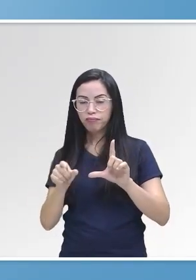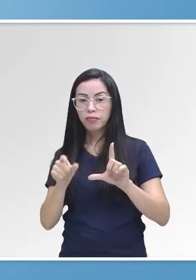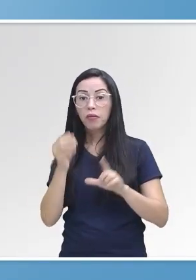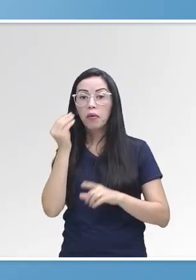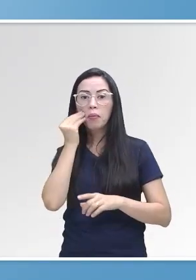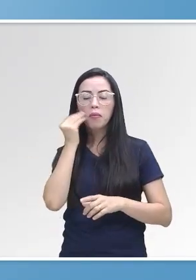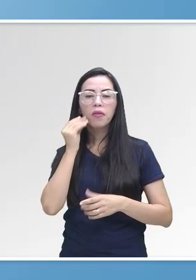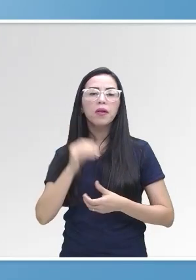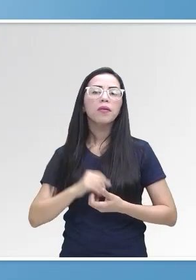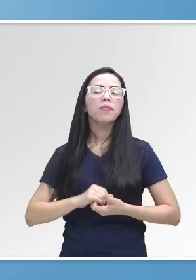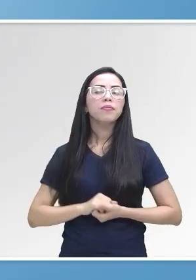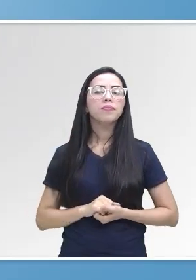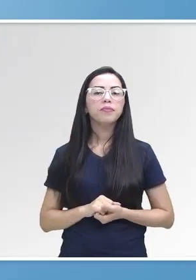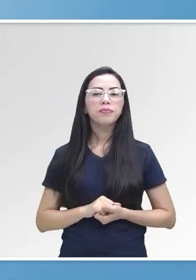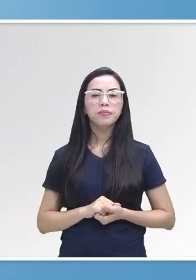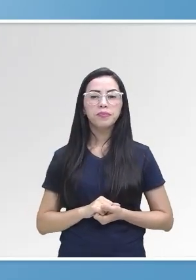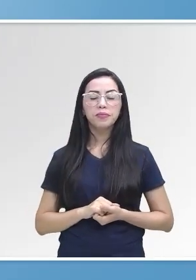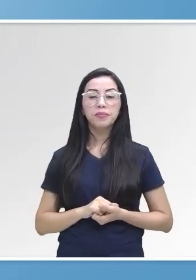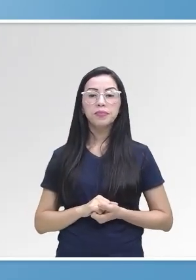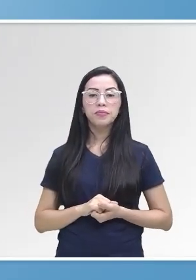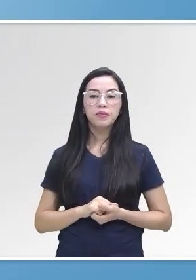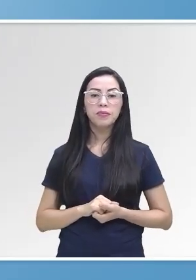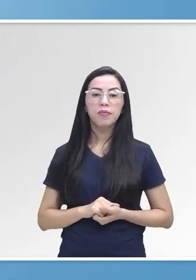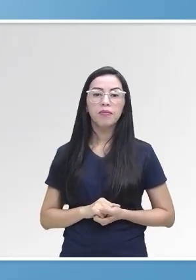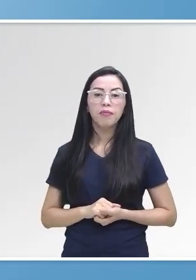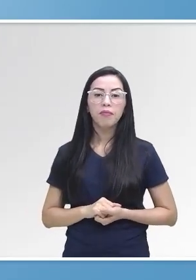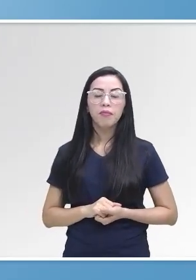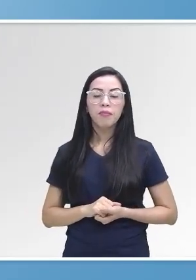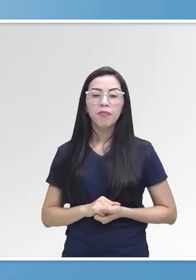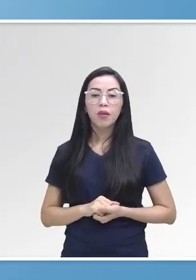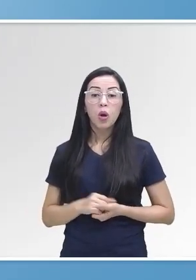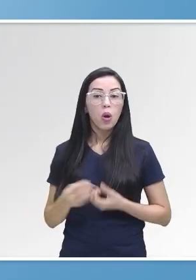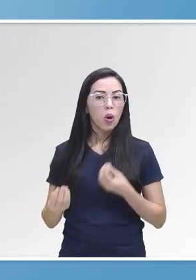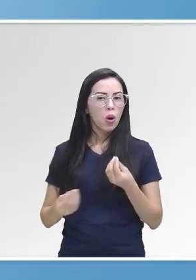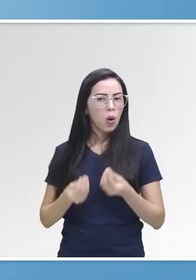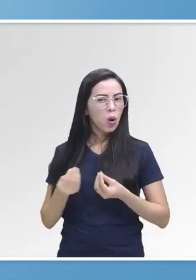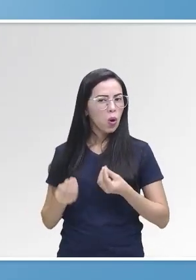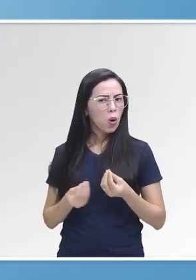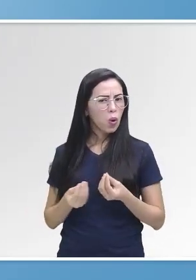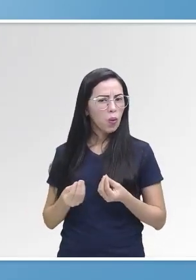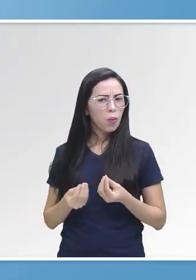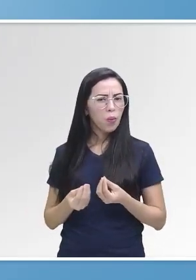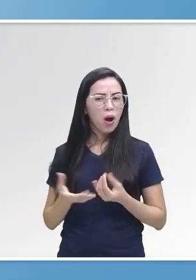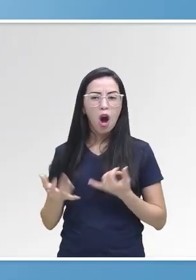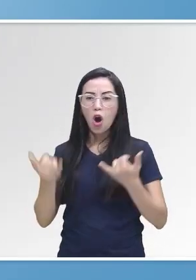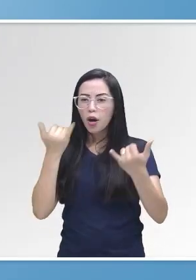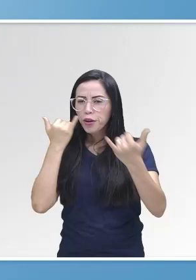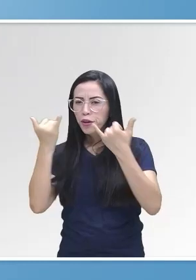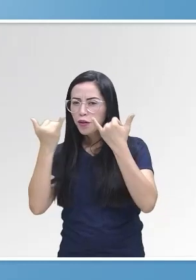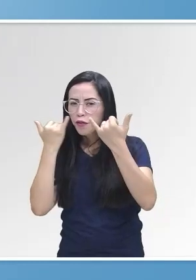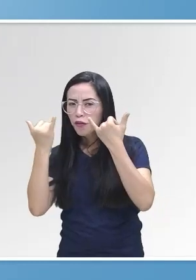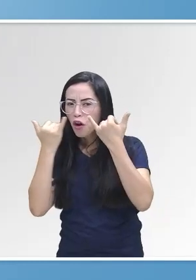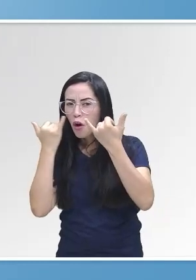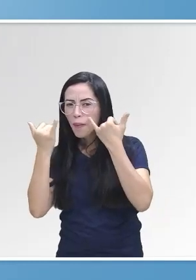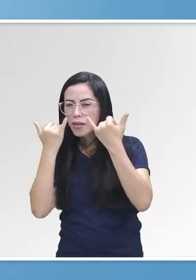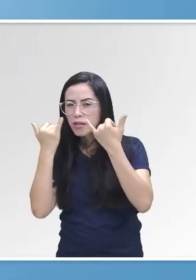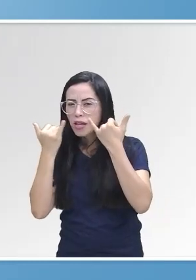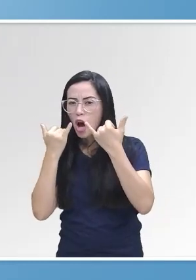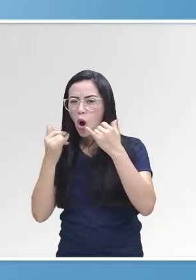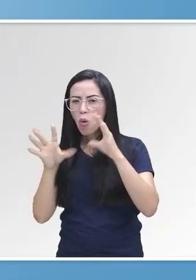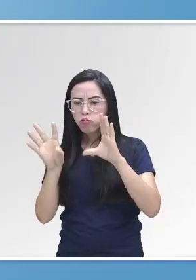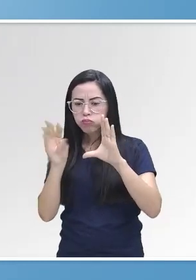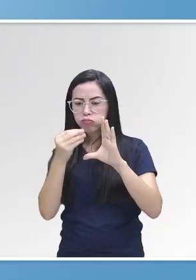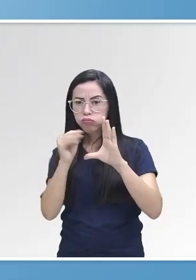e olha aí vamos ver como é que a gente possa representar esses blocos